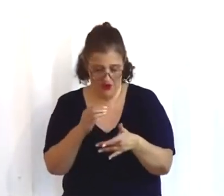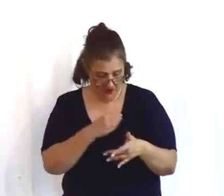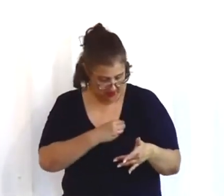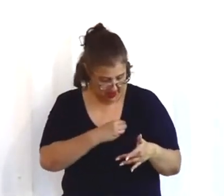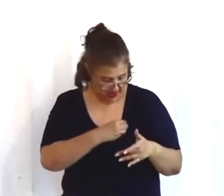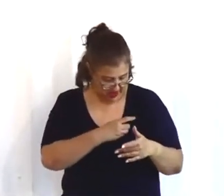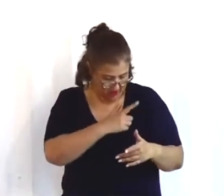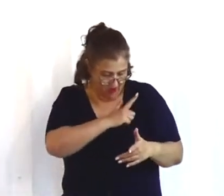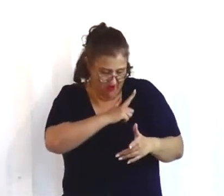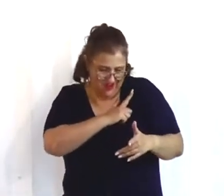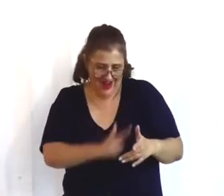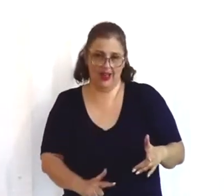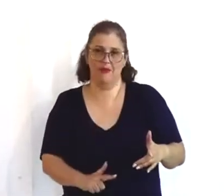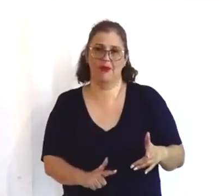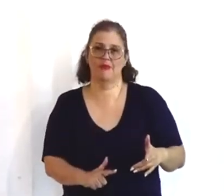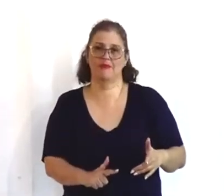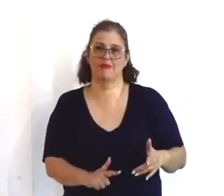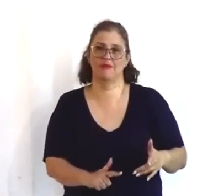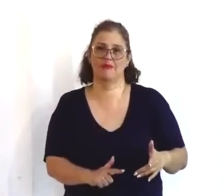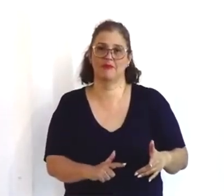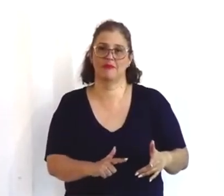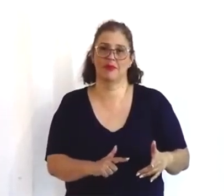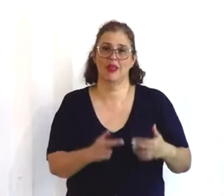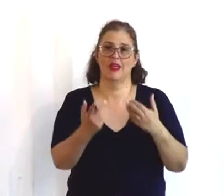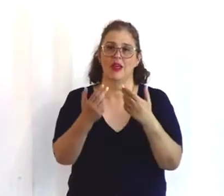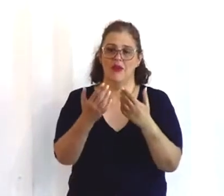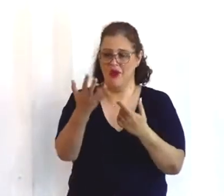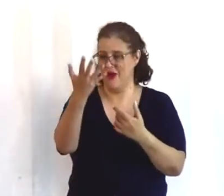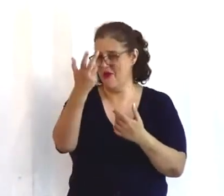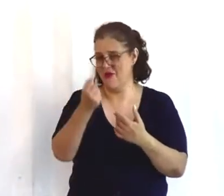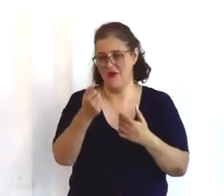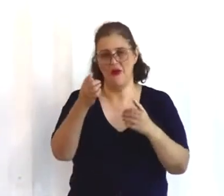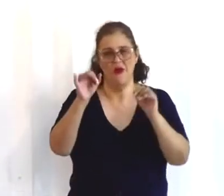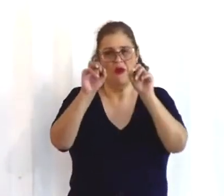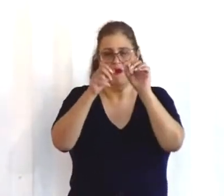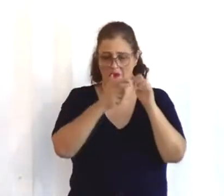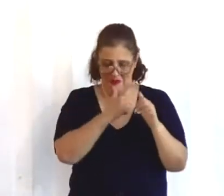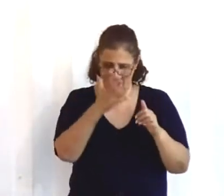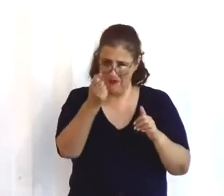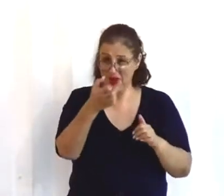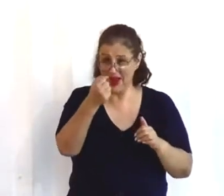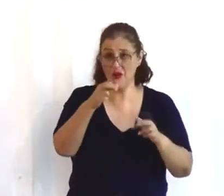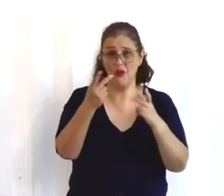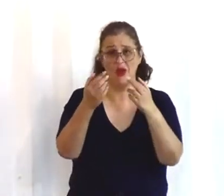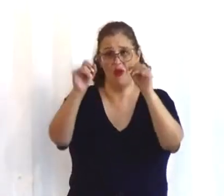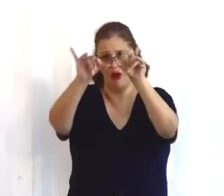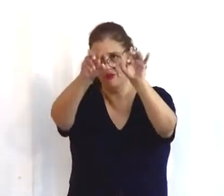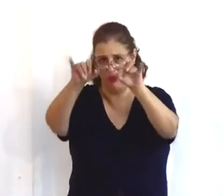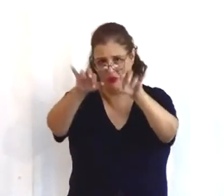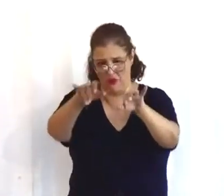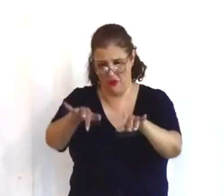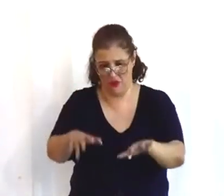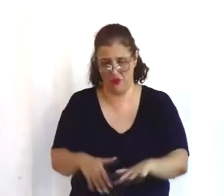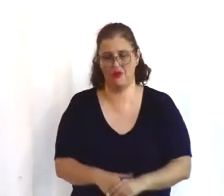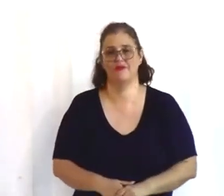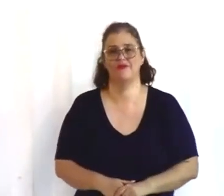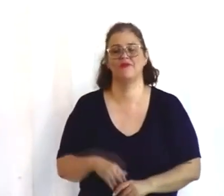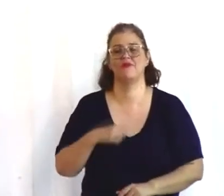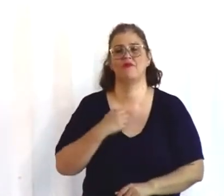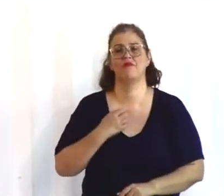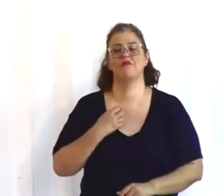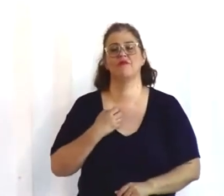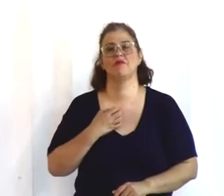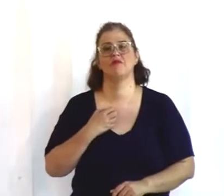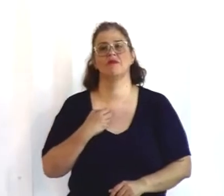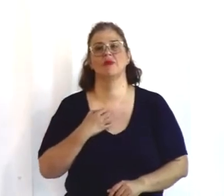também agora para a promessa que foi dirigida à igreja de Tiatira. Tiatira é uma cidade que nos faz lembrar a Lídia,